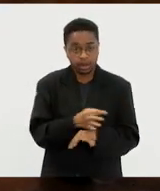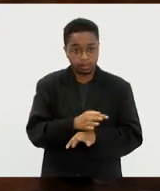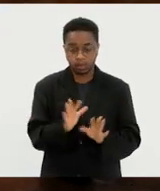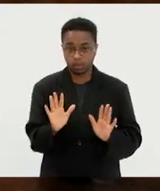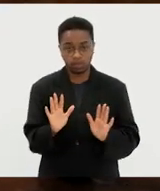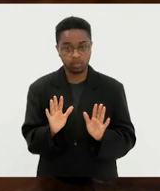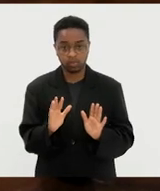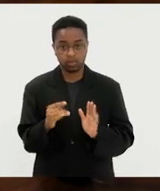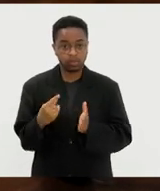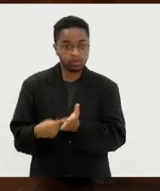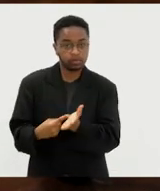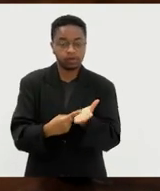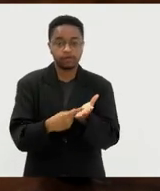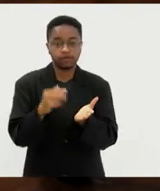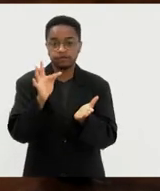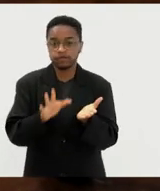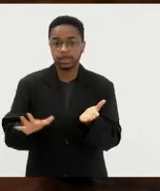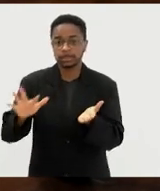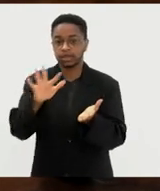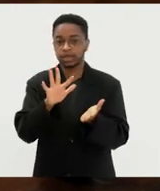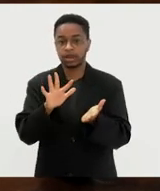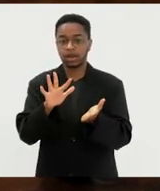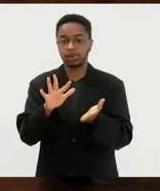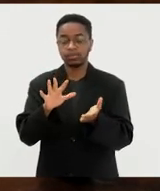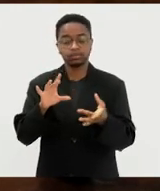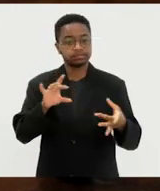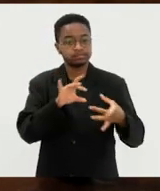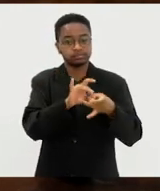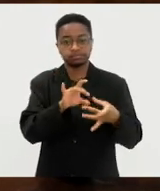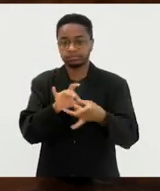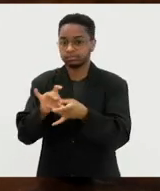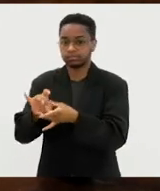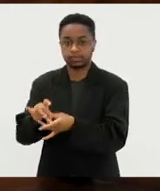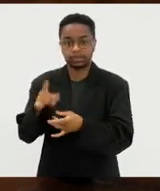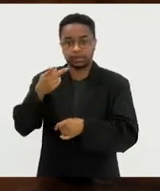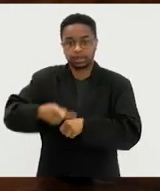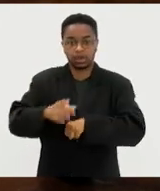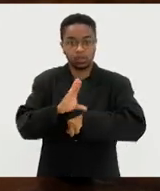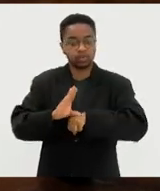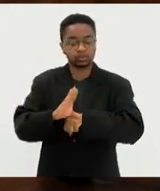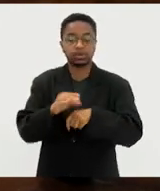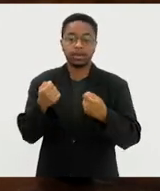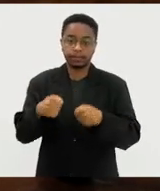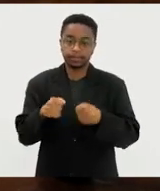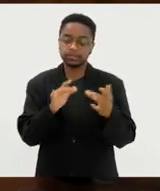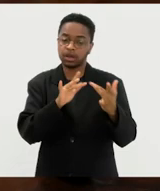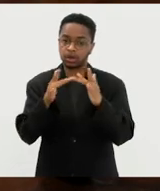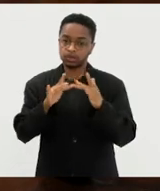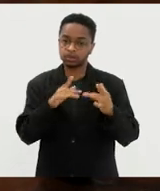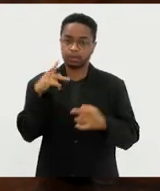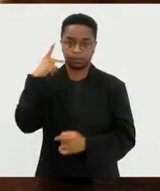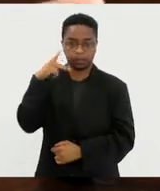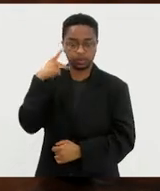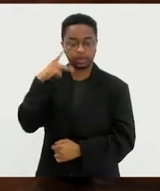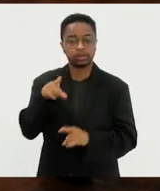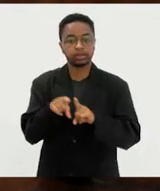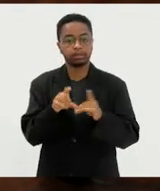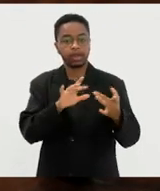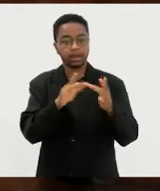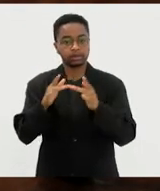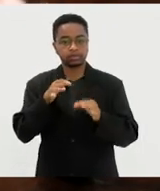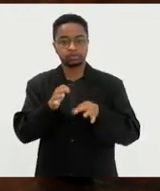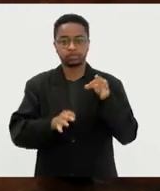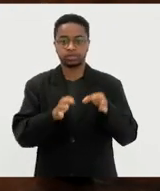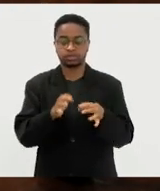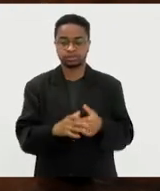O Pacto Federativo, ele já está tudo maculado de vez. Então, tem que ter articulação política e articulação